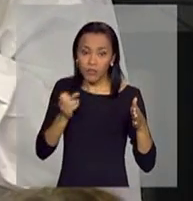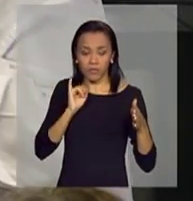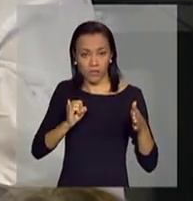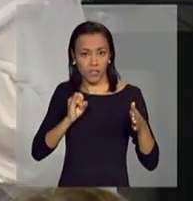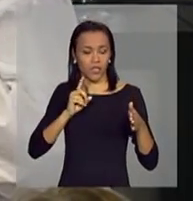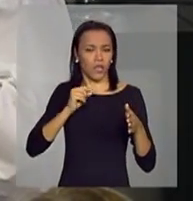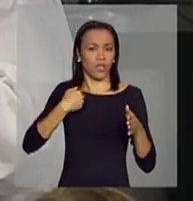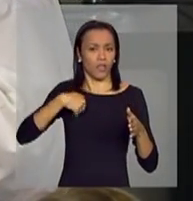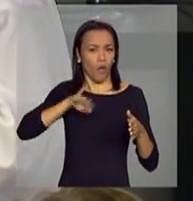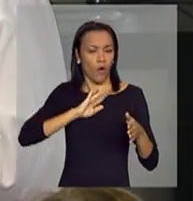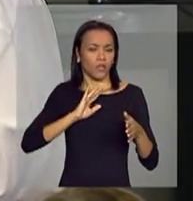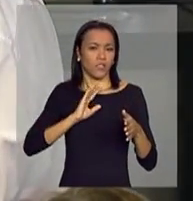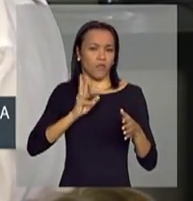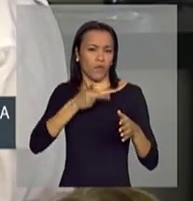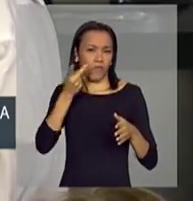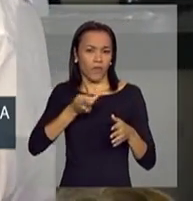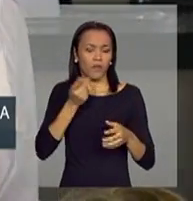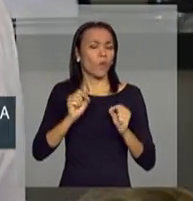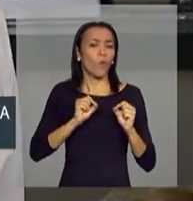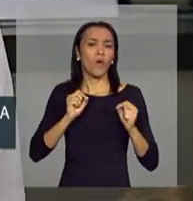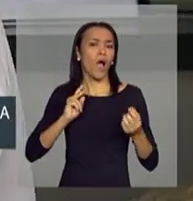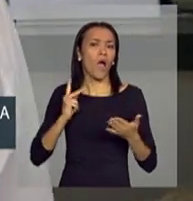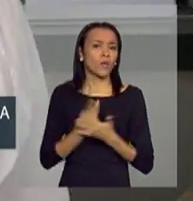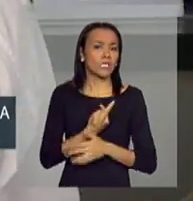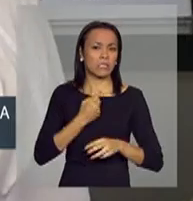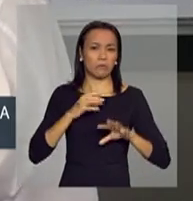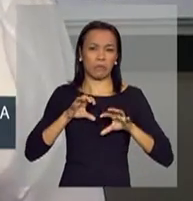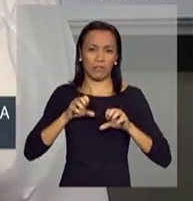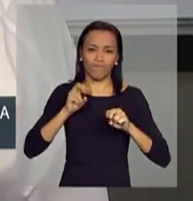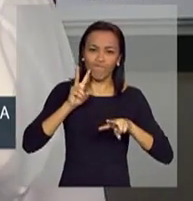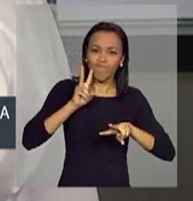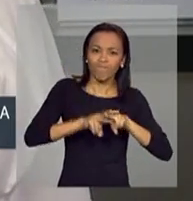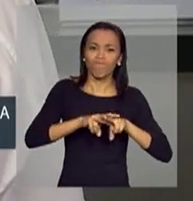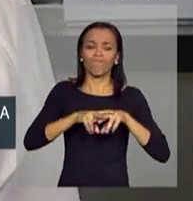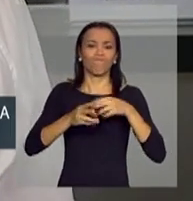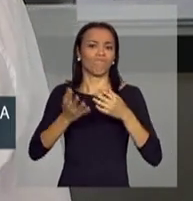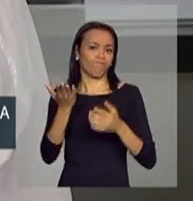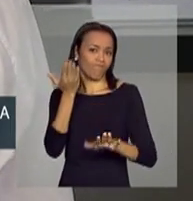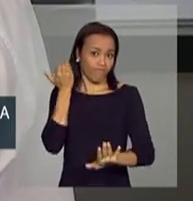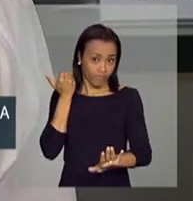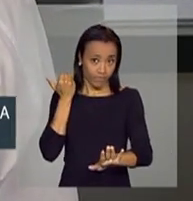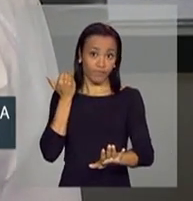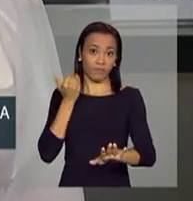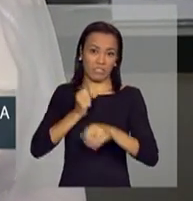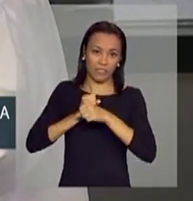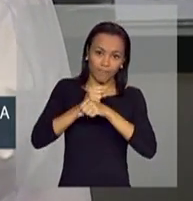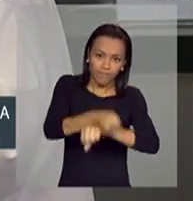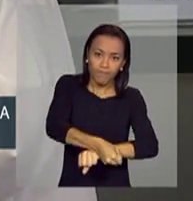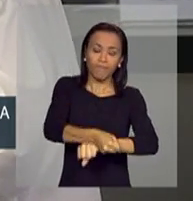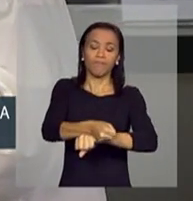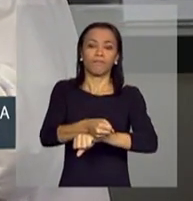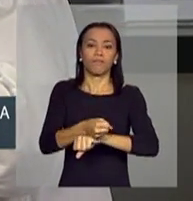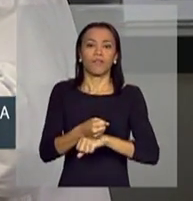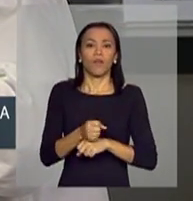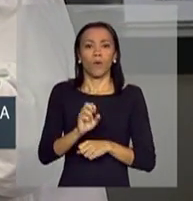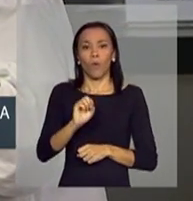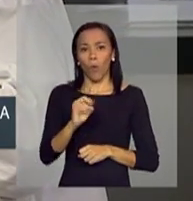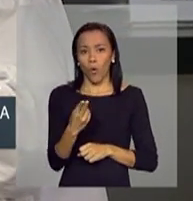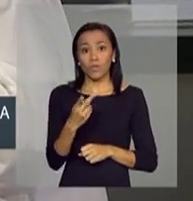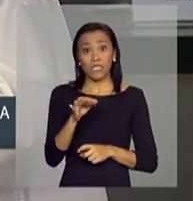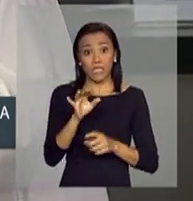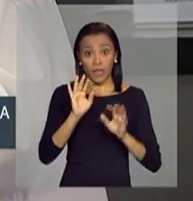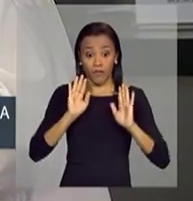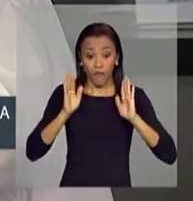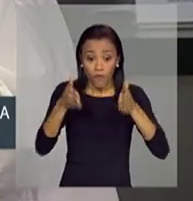tratando com uma repressão desorganizada ou não, se nós estamos tratando com uma repressão